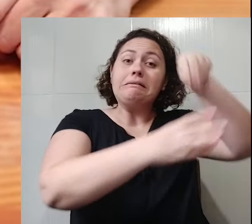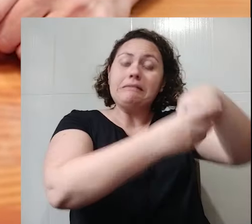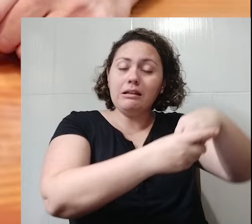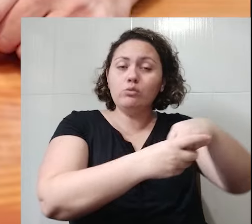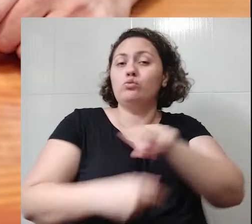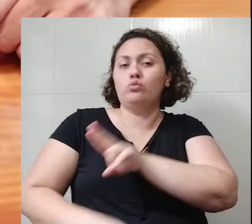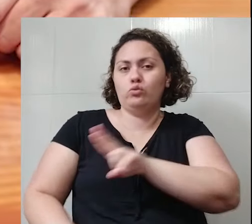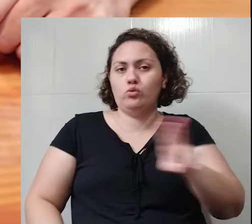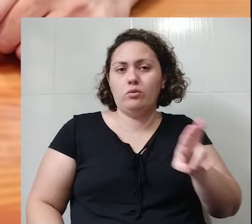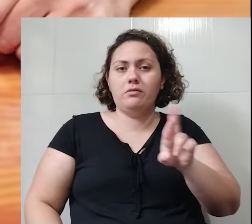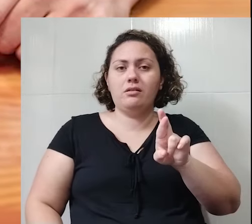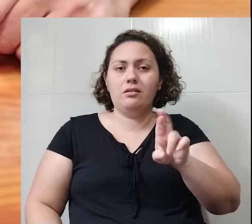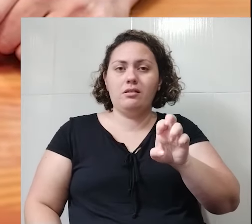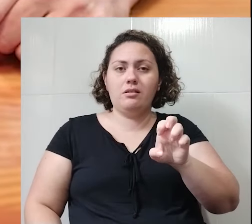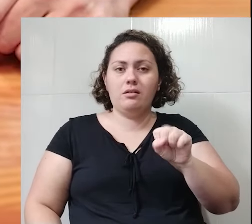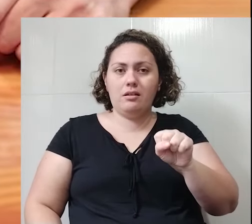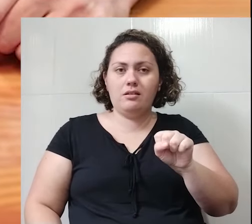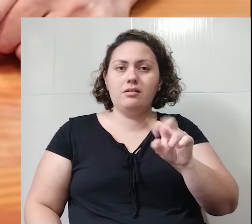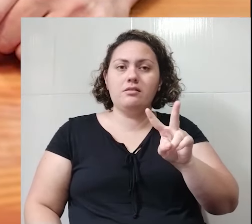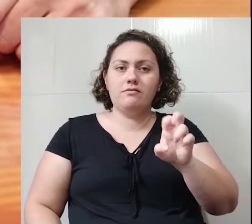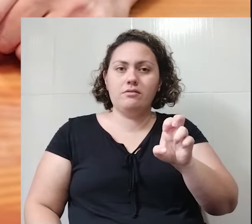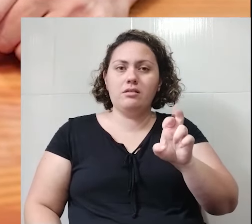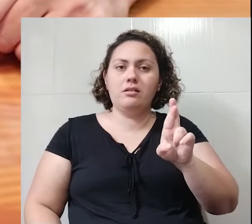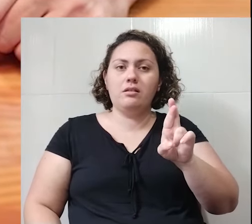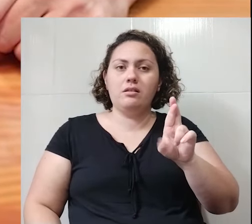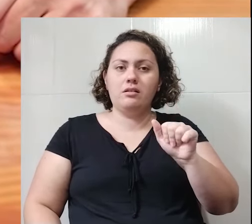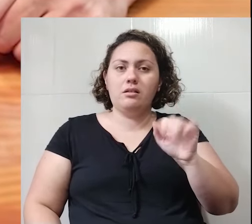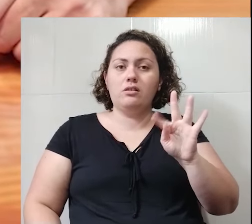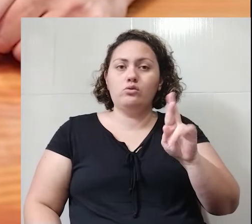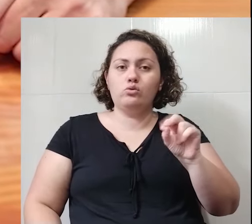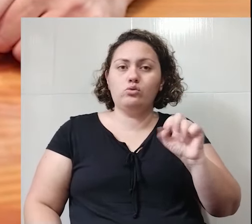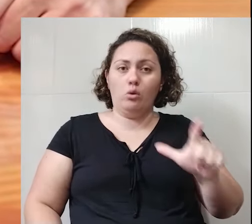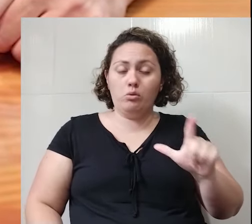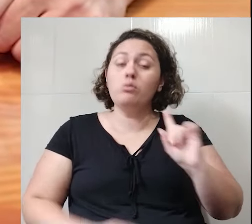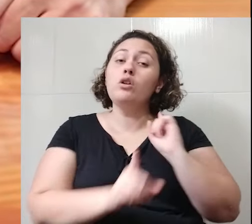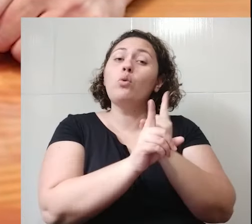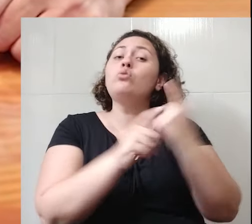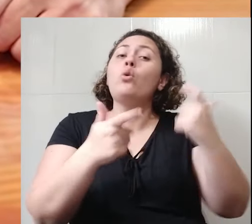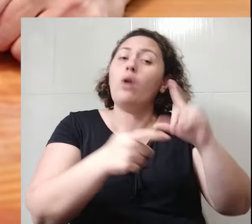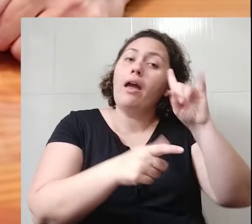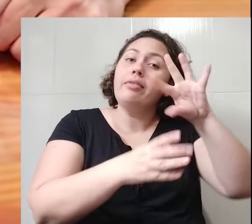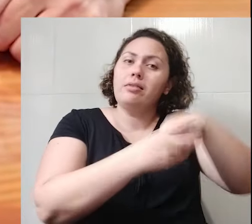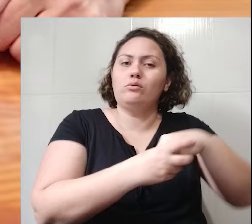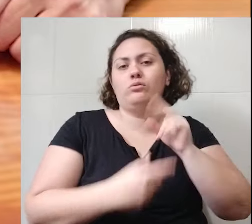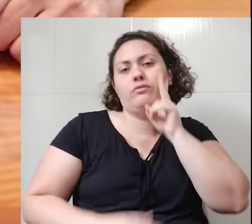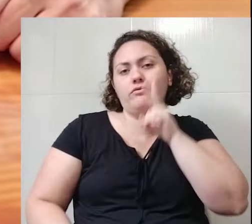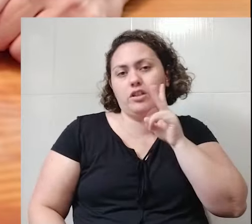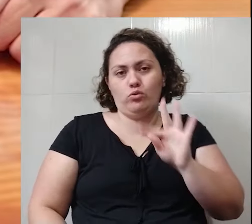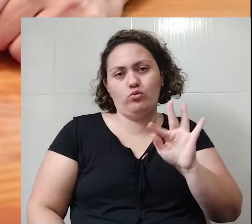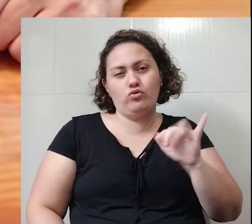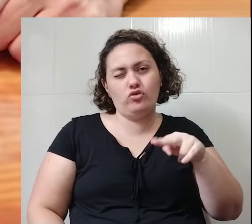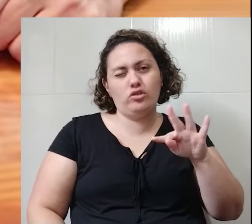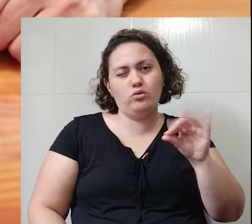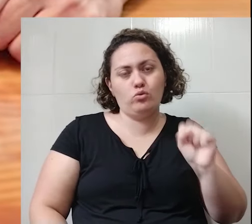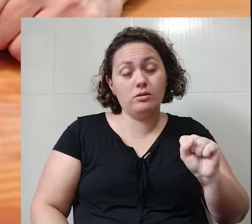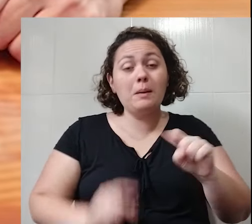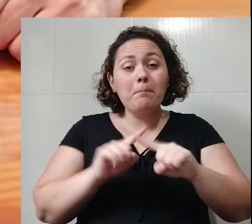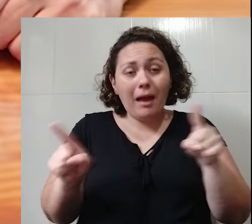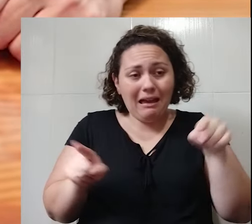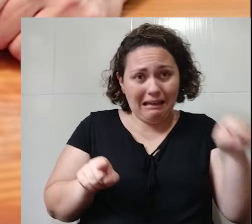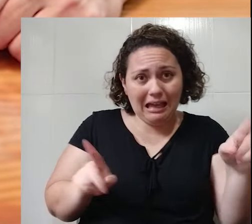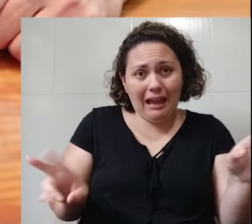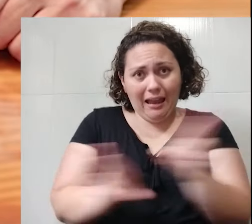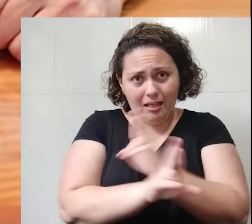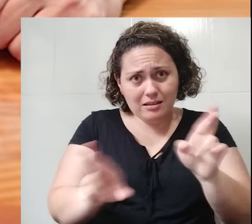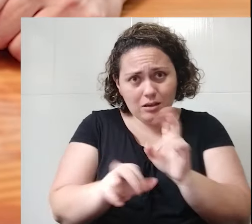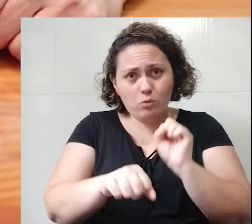fala bastante no resveratrol, que é muito encontrado nos vinhos tintos. Mas, com relação ao coronavírus, não se tem